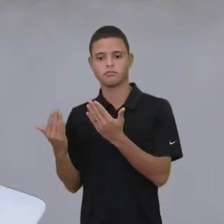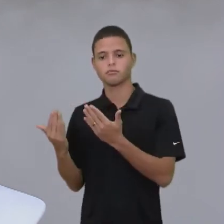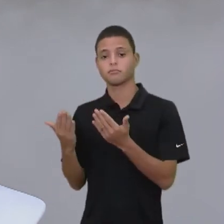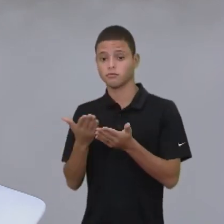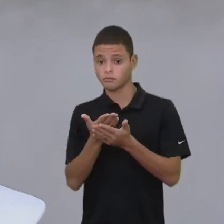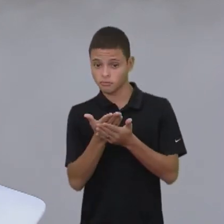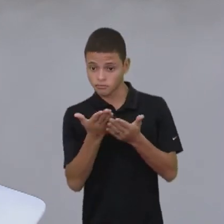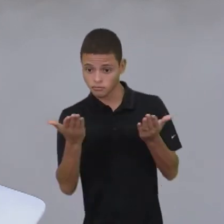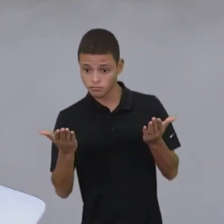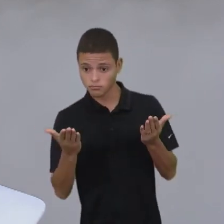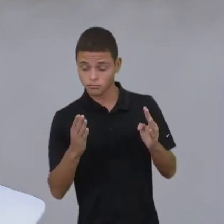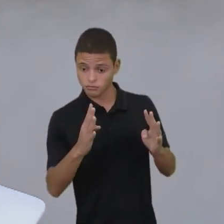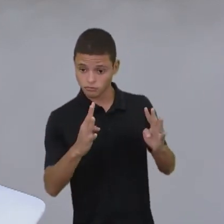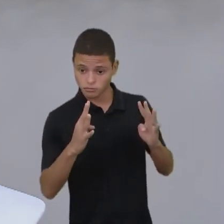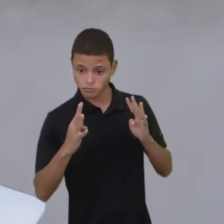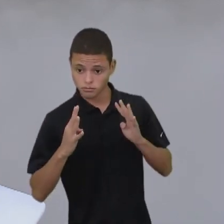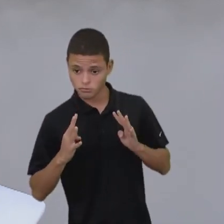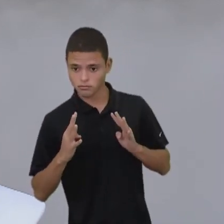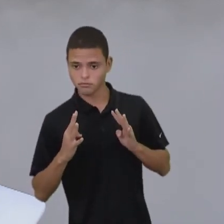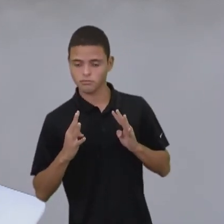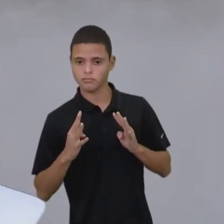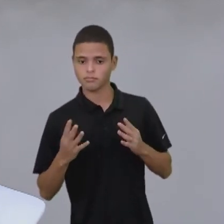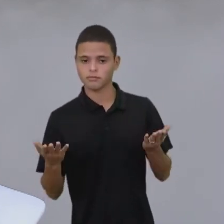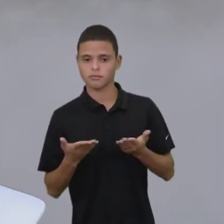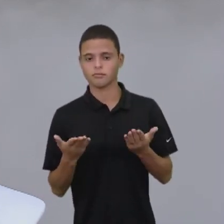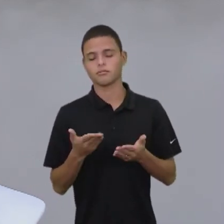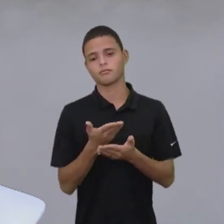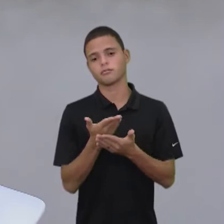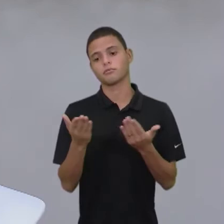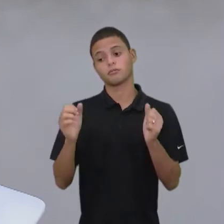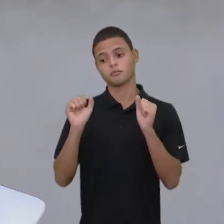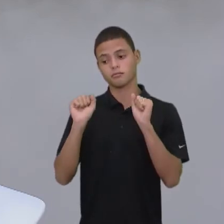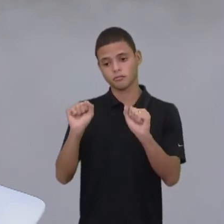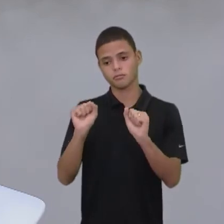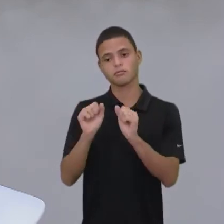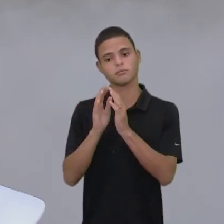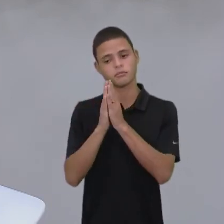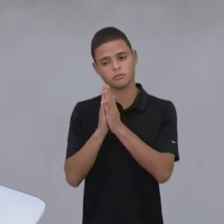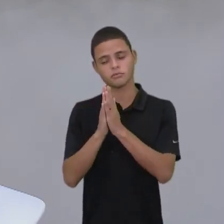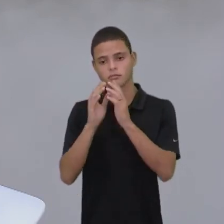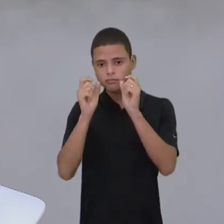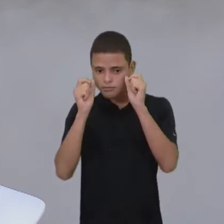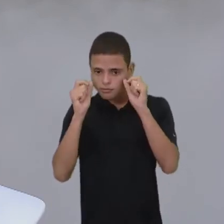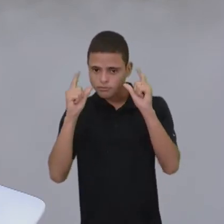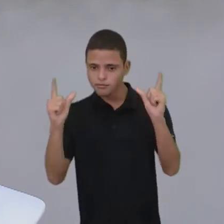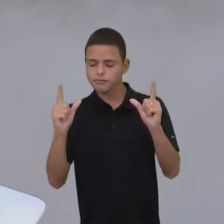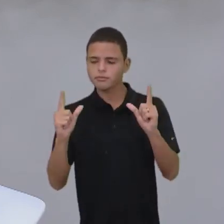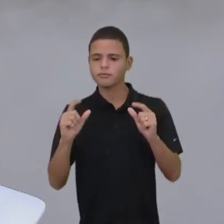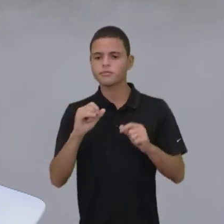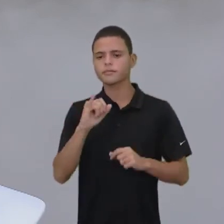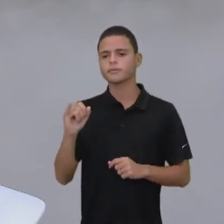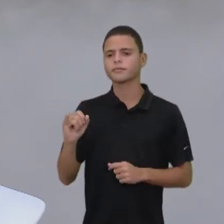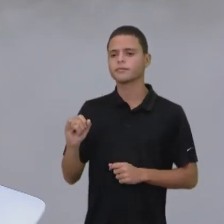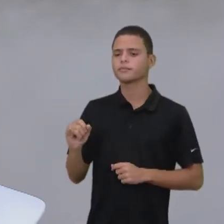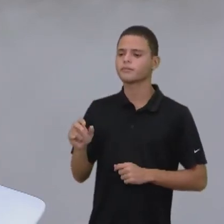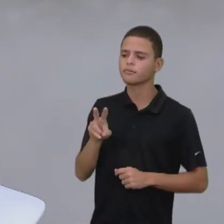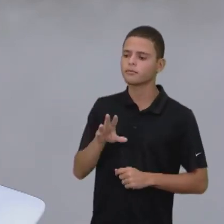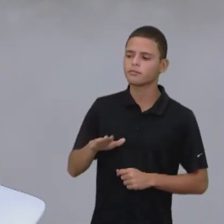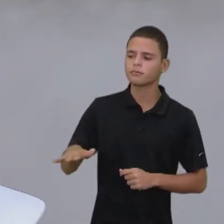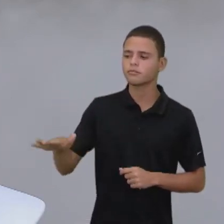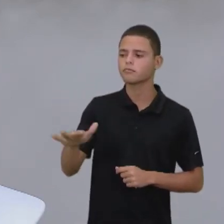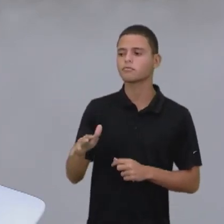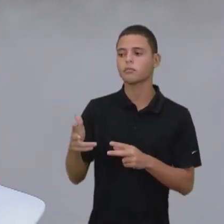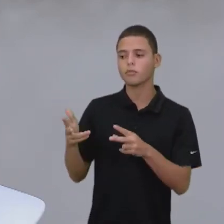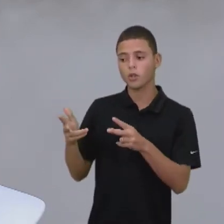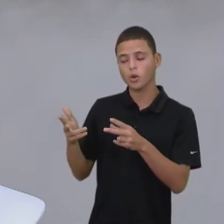estão nos assistindo também, né? Vocês possam ficar atentos, né? Se os nossos jovens, né? Para quem aí